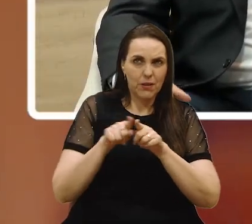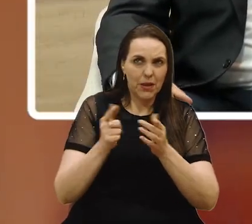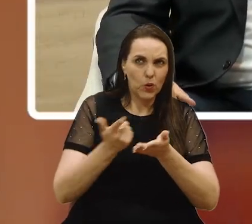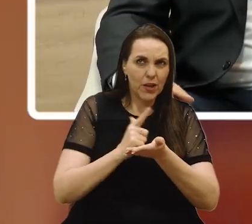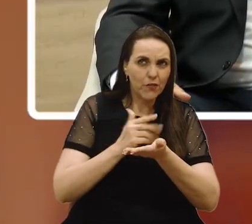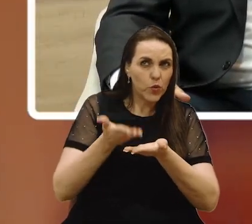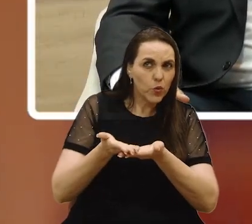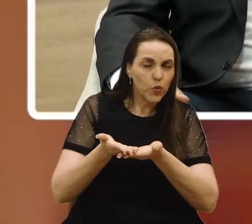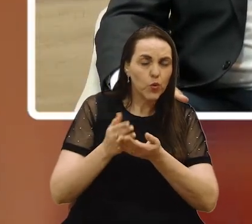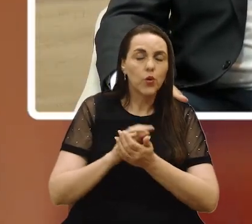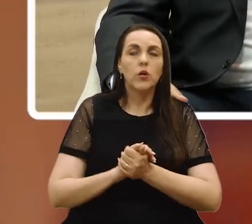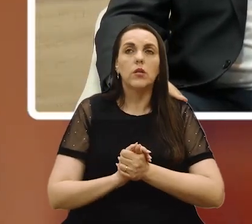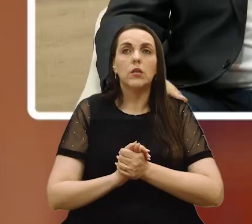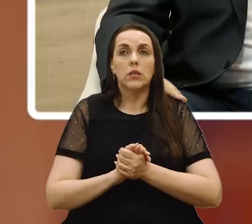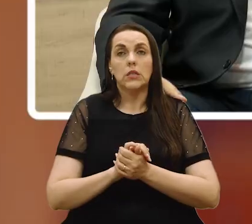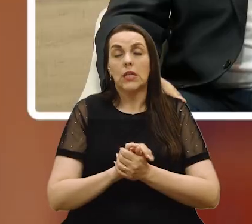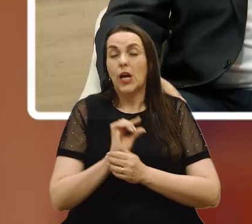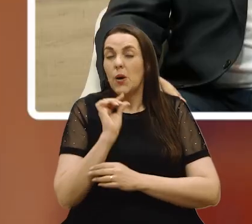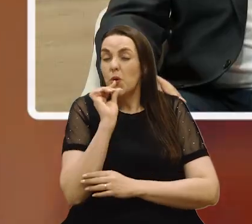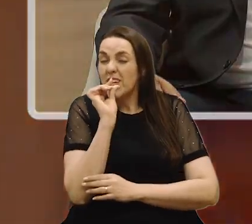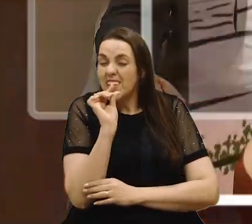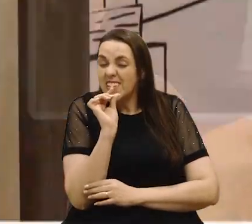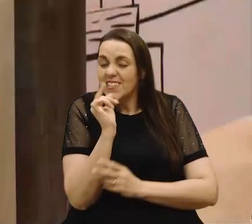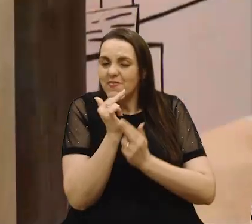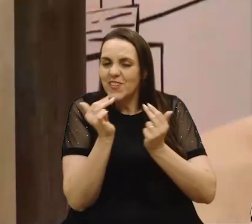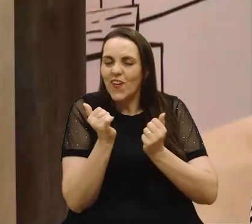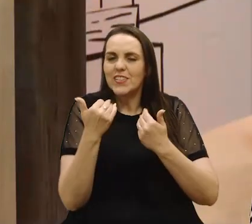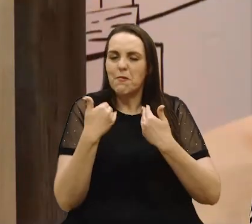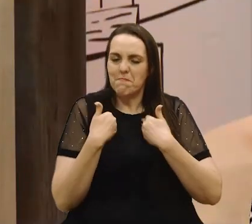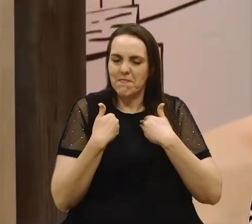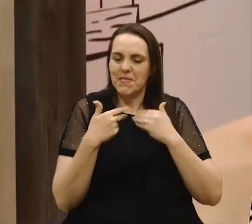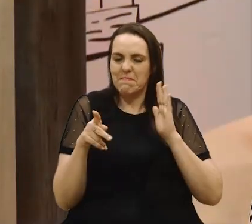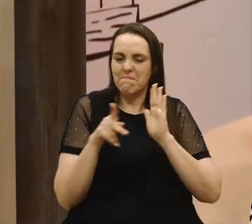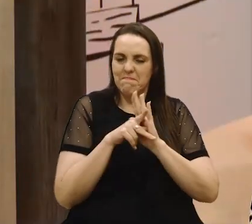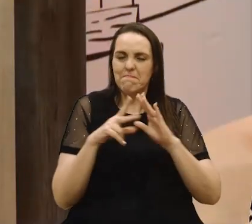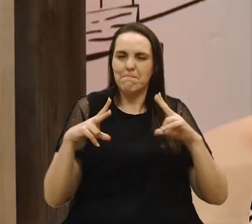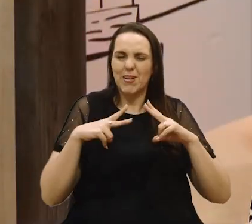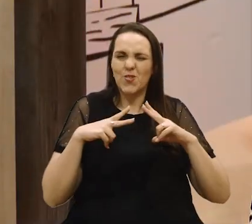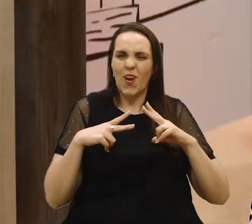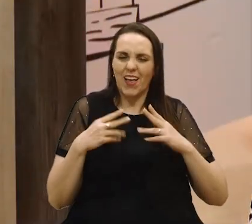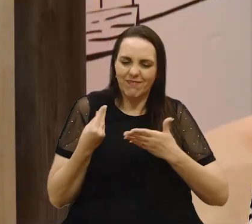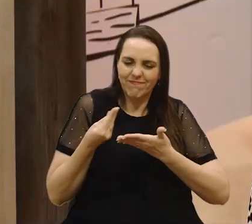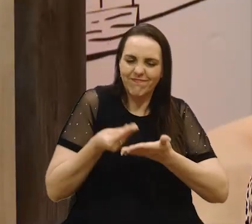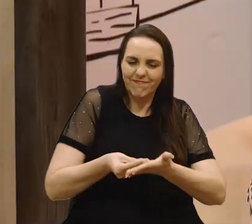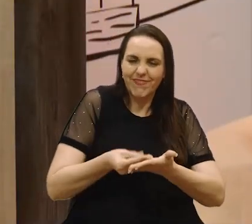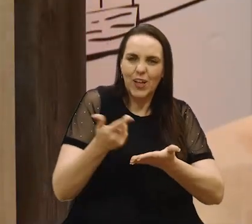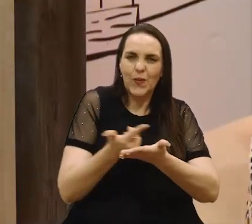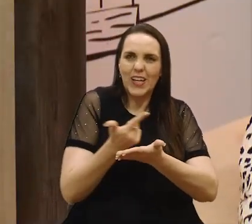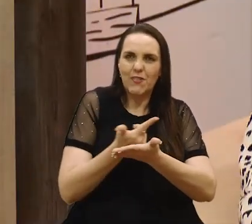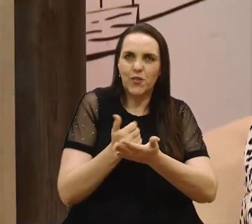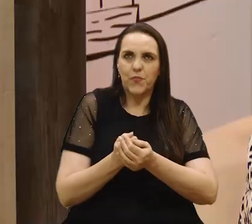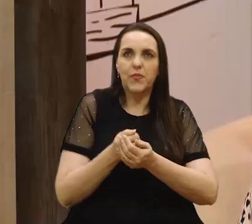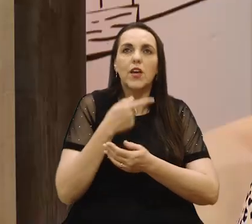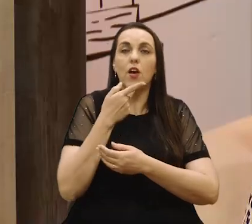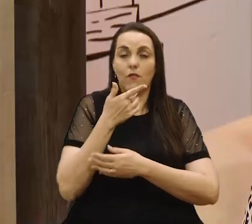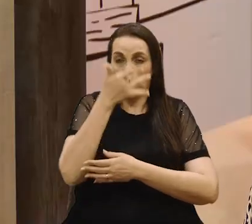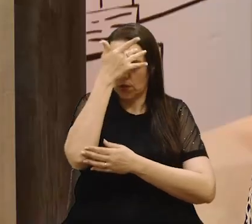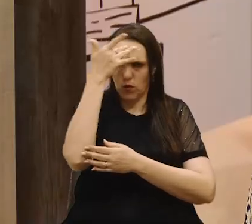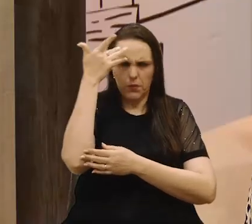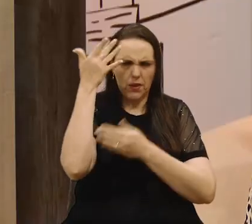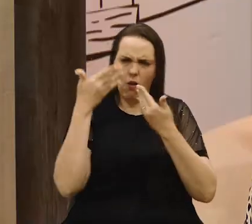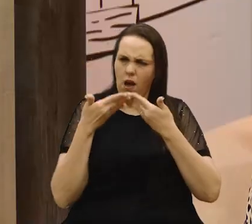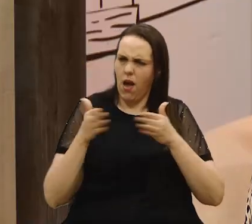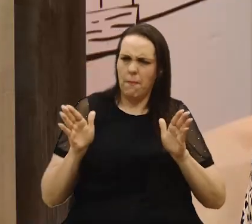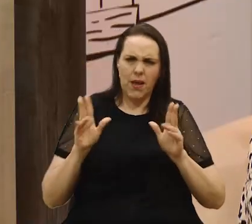trabalhado no livro. Isso é uma das pouquíssimas coisas que eu trouxe de mim mesma no livro. Uhum. Até, como eu falo abertamente de